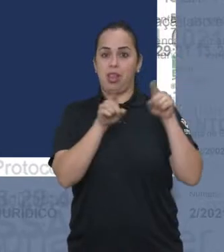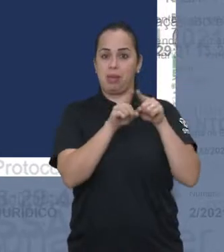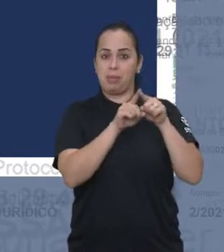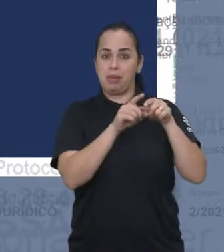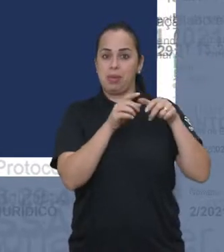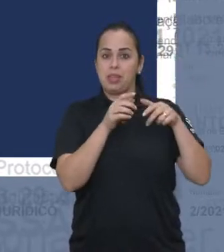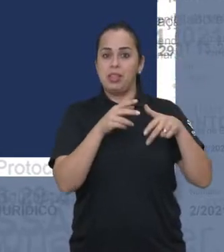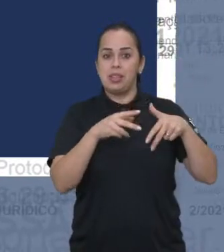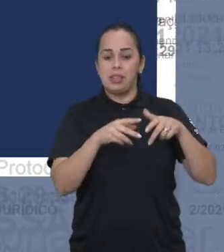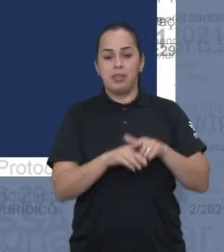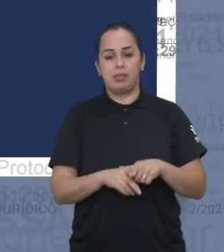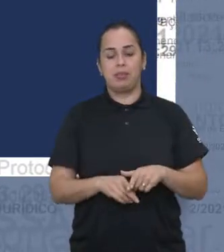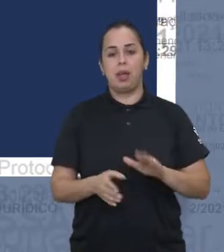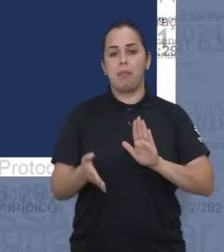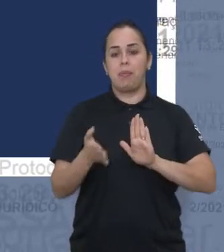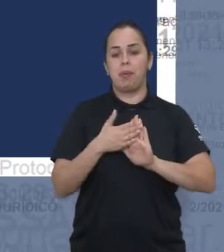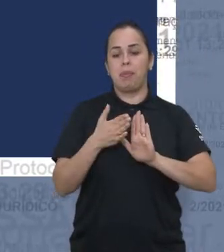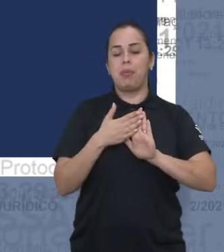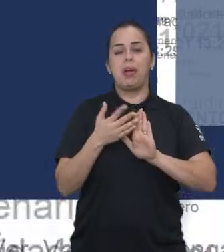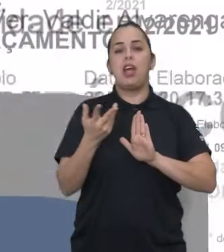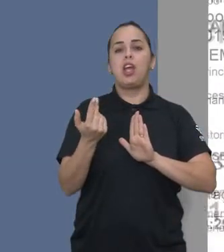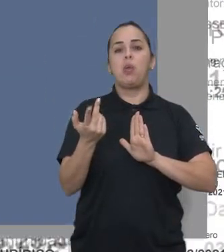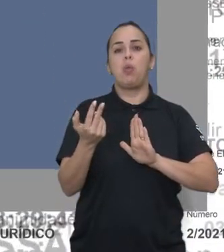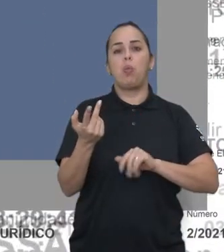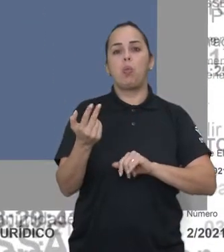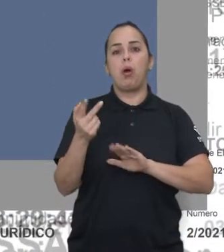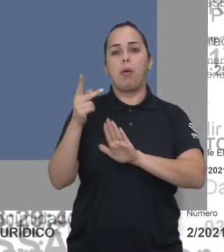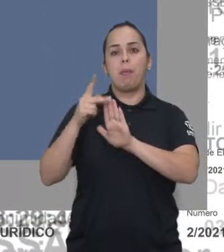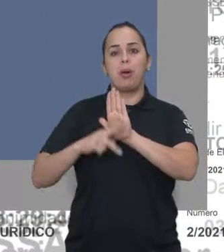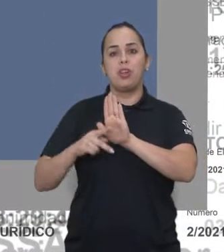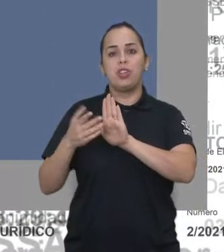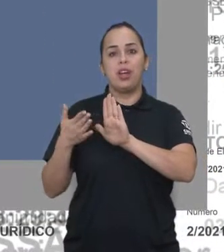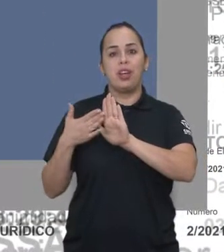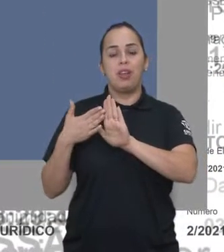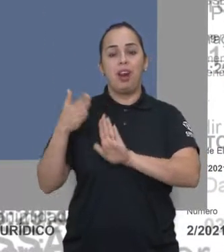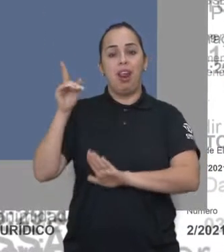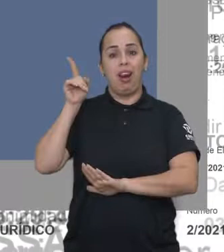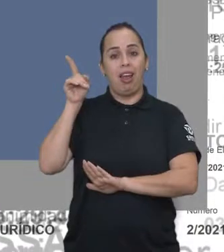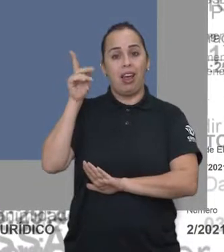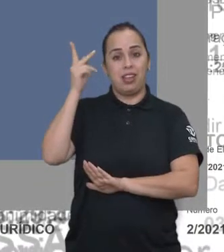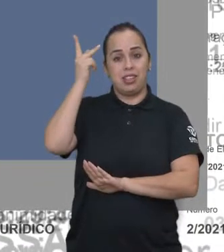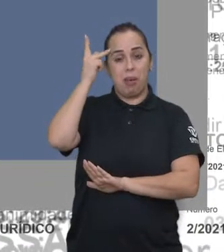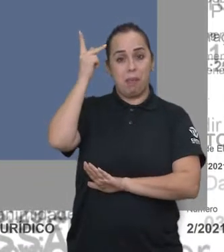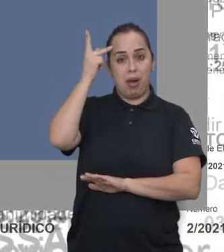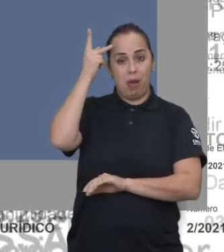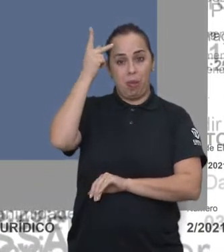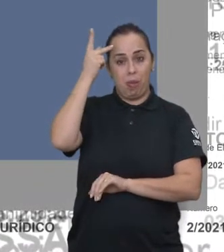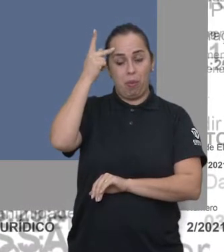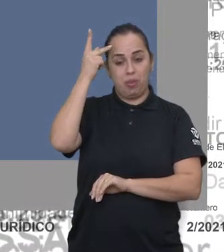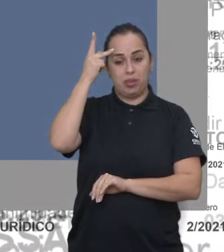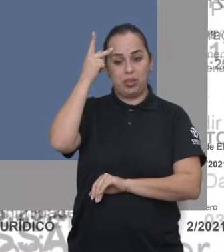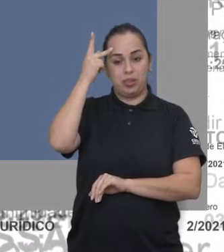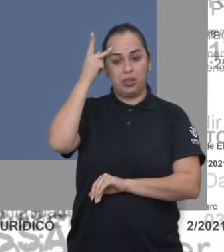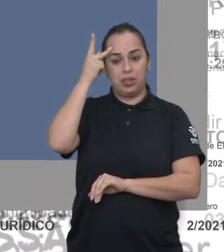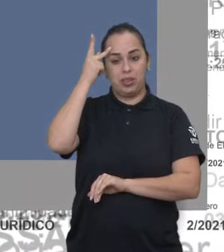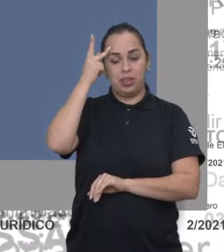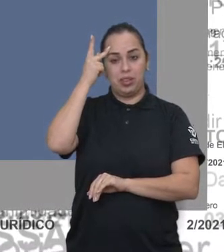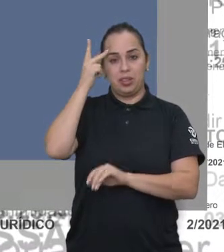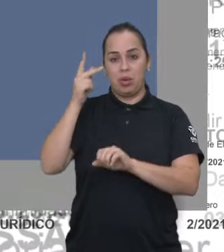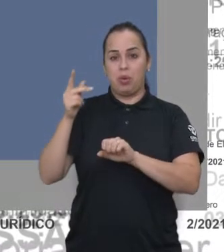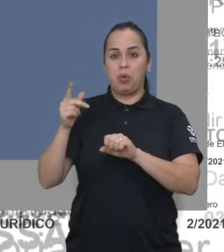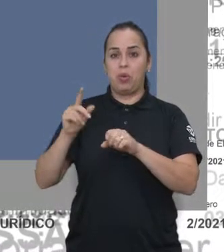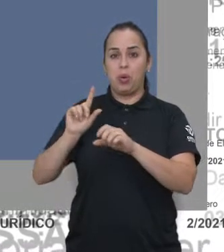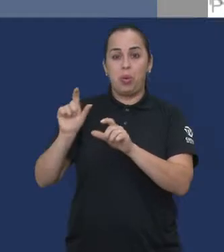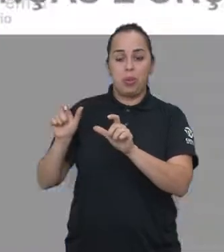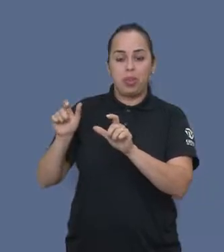contribuindo para o empoderamento e cidadania das mulheres proposta semelhante ao projeto tem saída implantado na